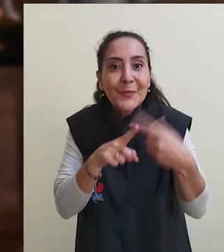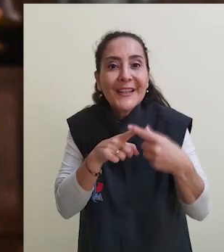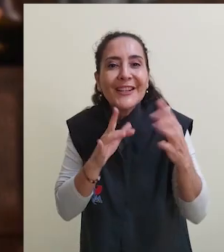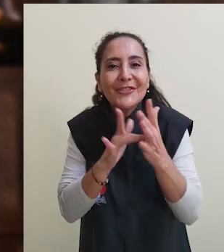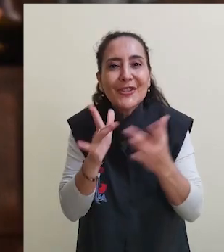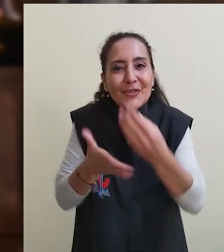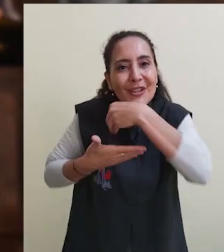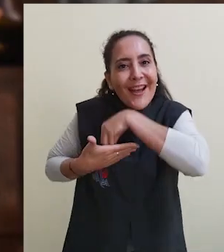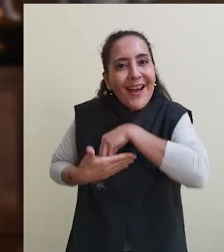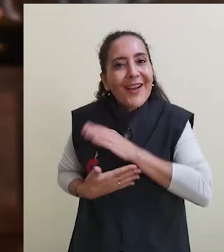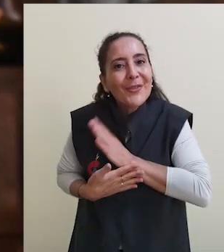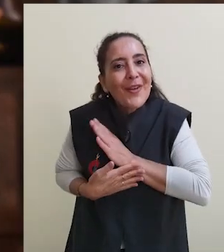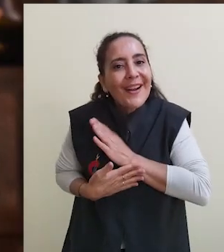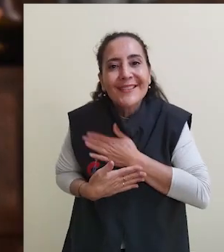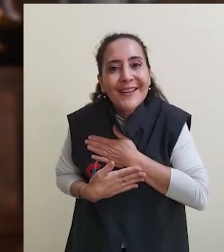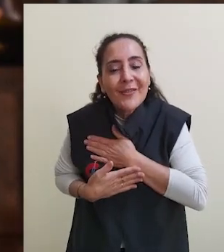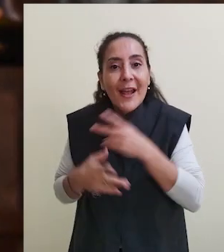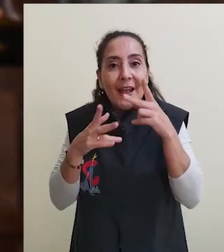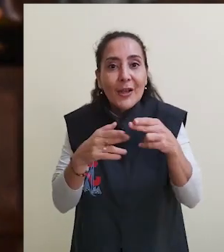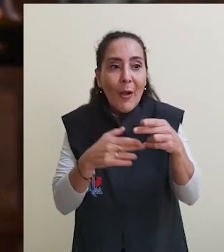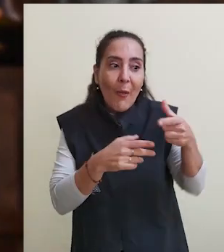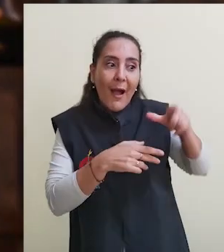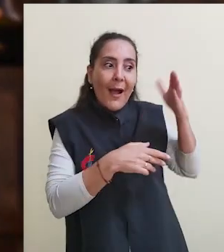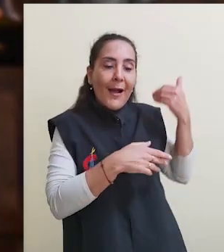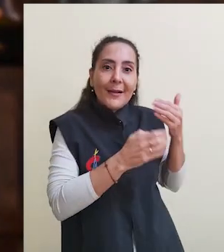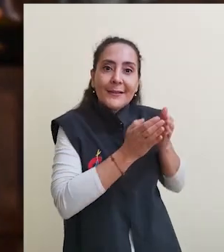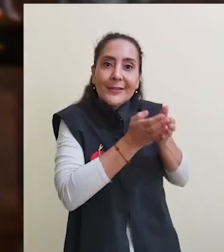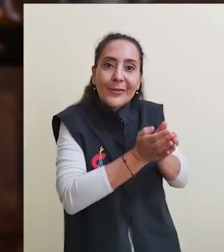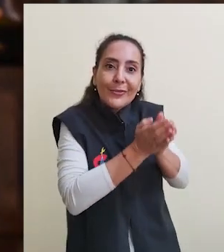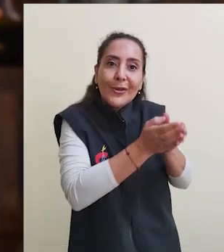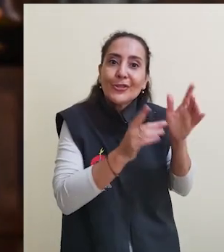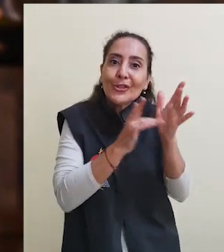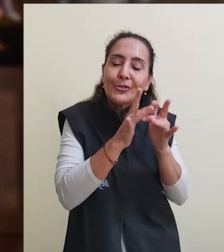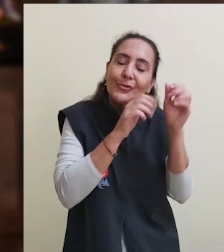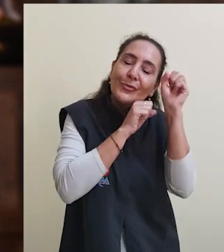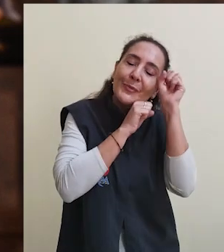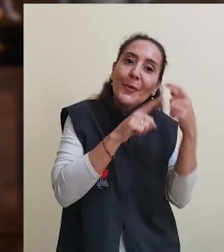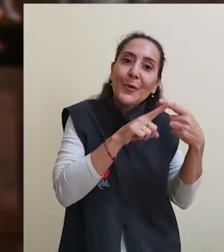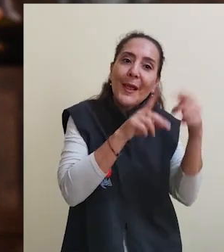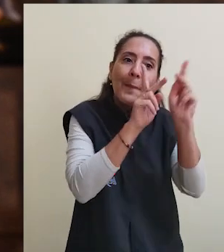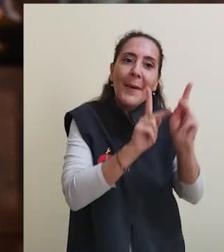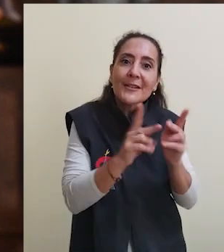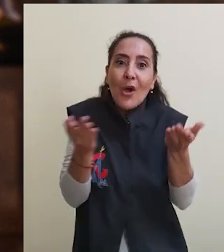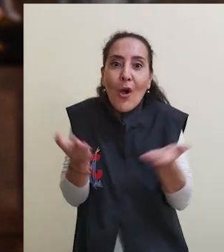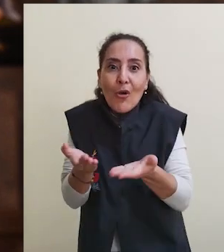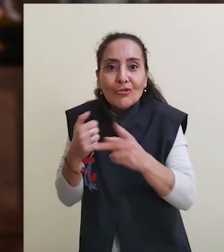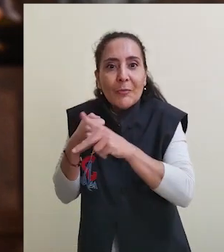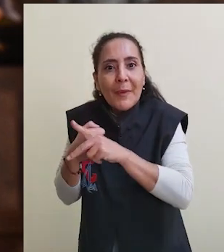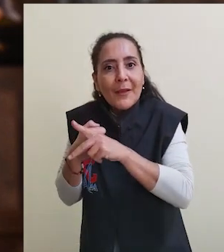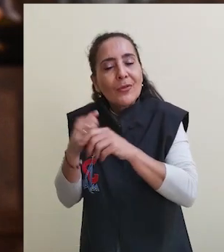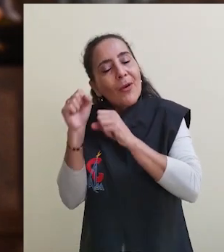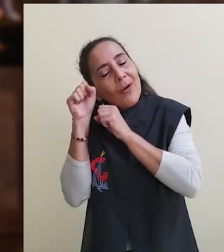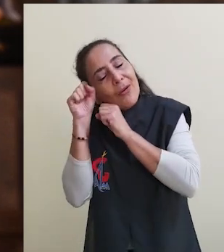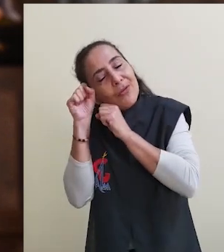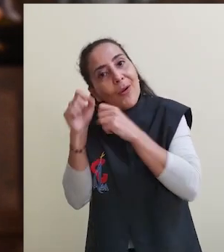percebe? É Jesus nele. O mesmo sono que Jesus teve na barca que afundar, Pedro tem nessa madrugada, da qual possivelmente ele sairia morto.